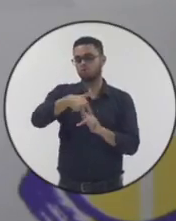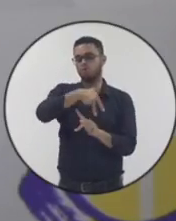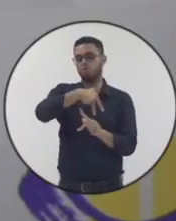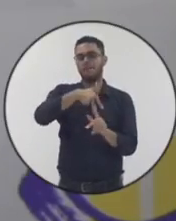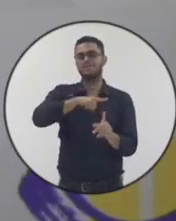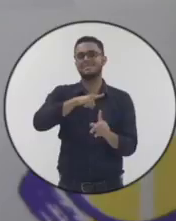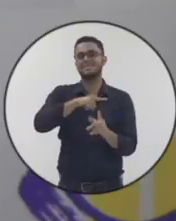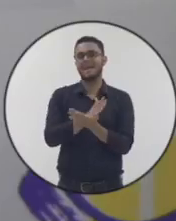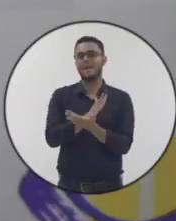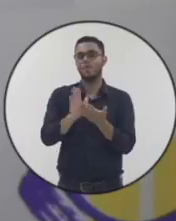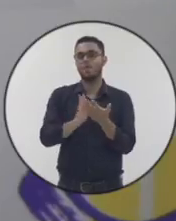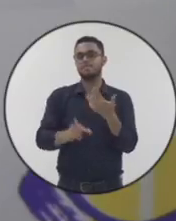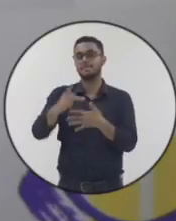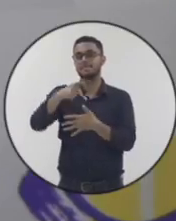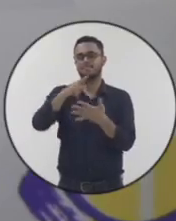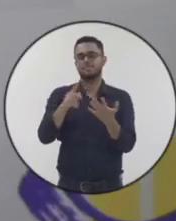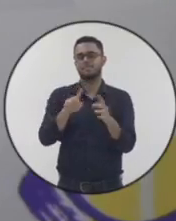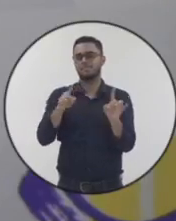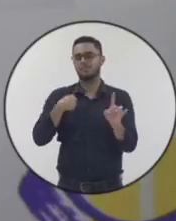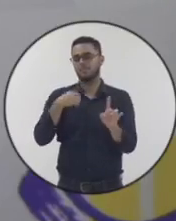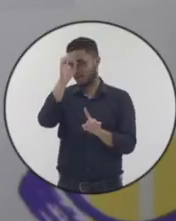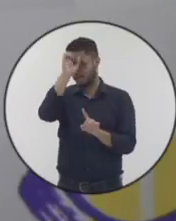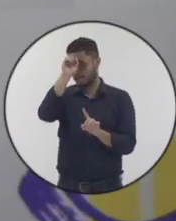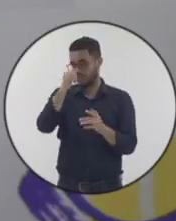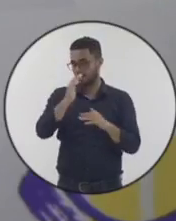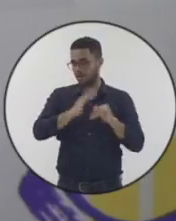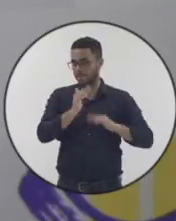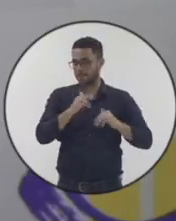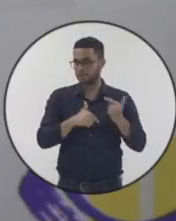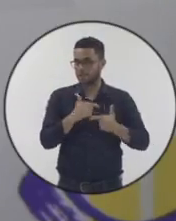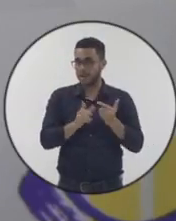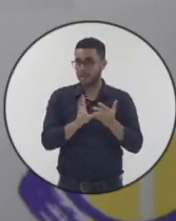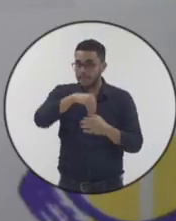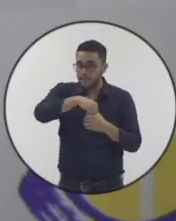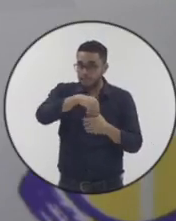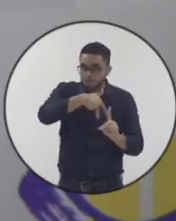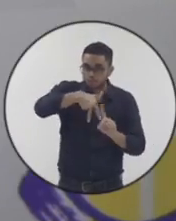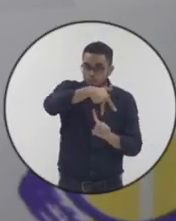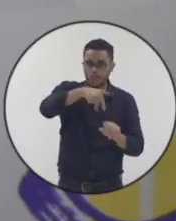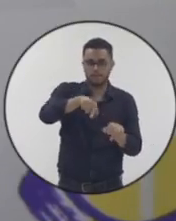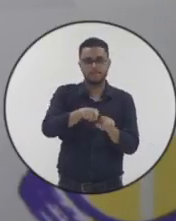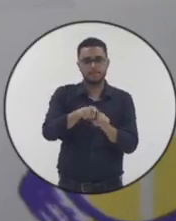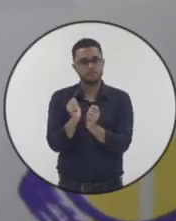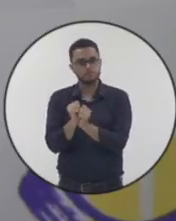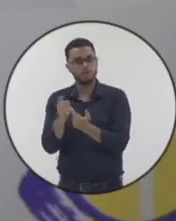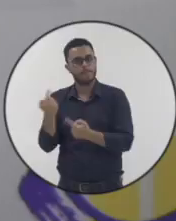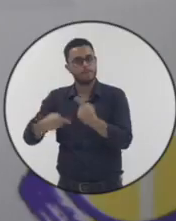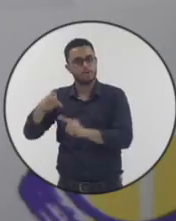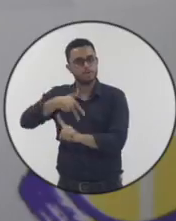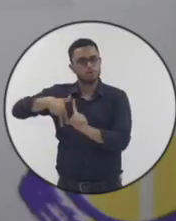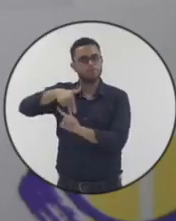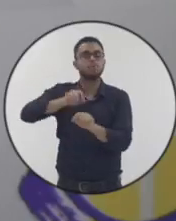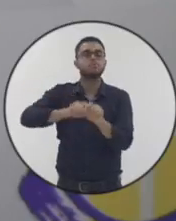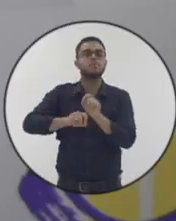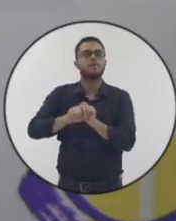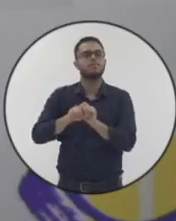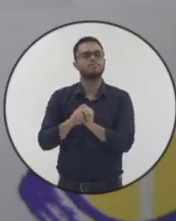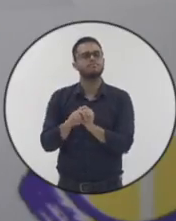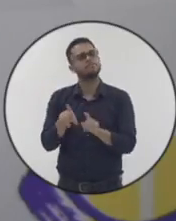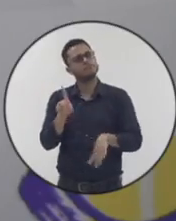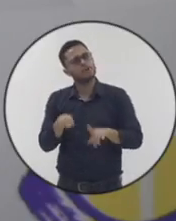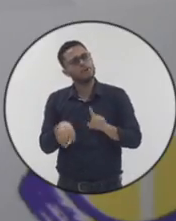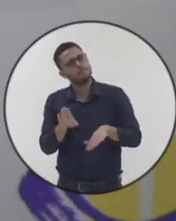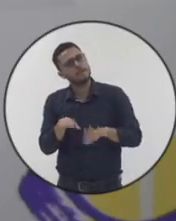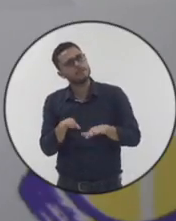uma coisa que eu aprendi na prática, assim, aprendi trabalhando dentro do SUAS ou em consonância com a política do SUAS, é que, talvez até um pouco mais